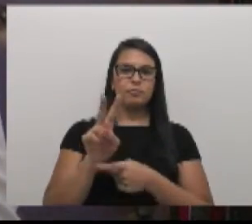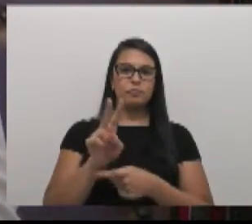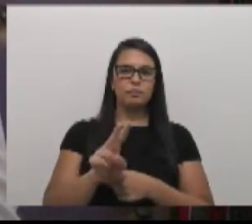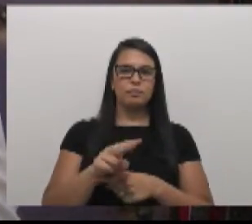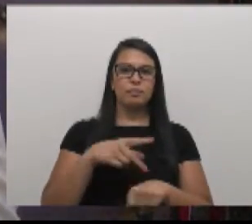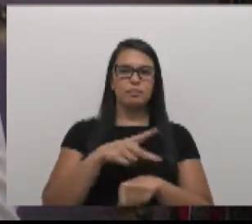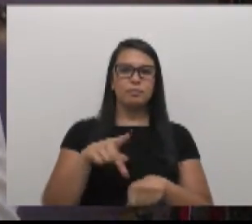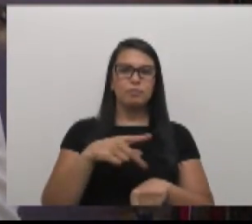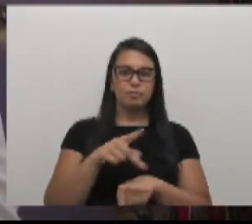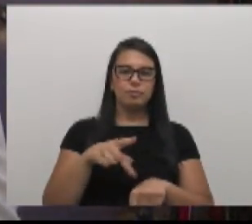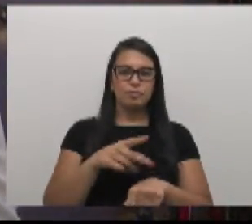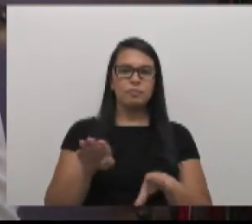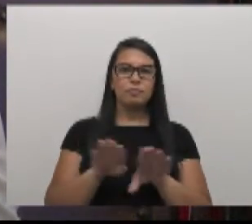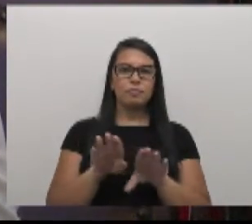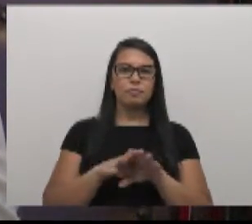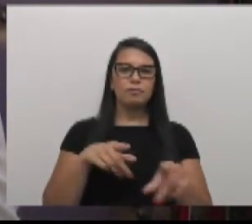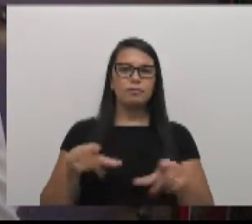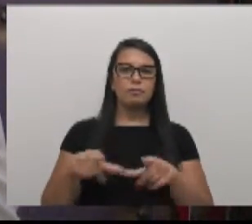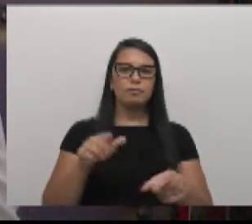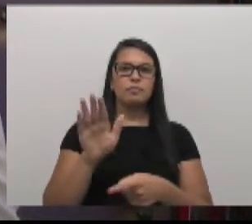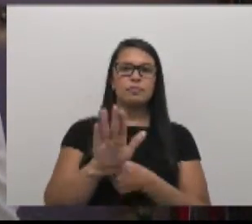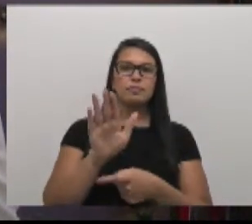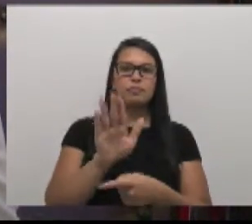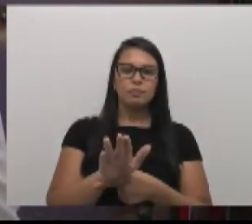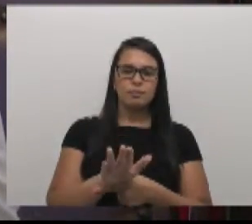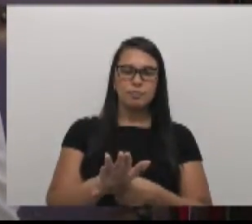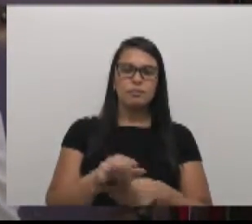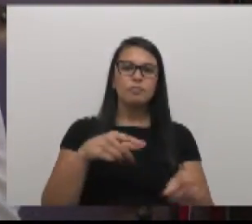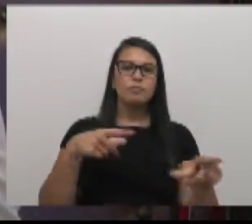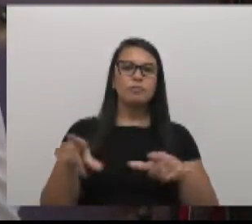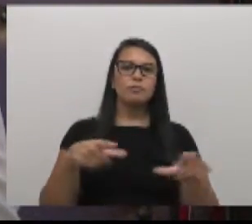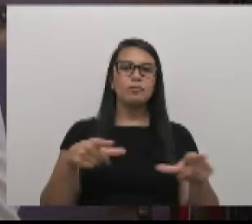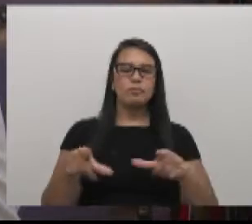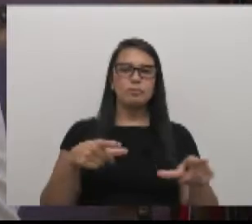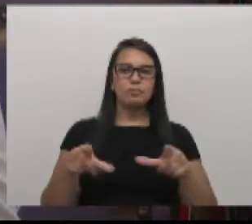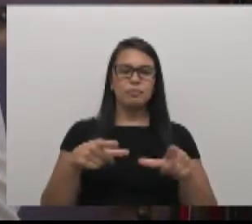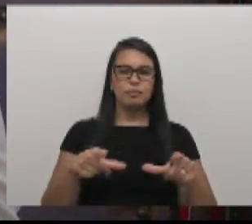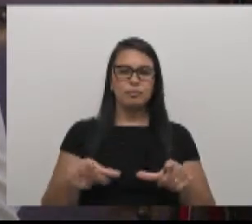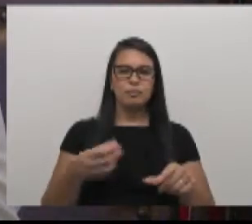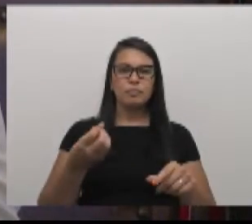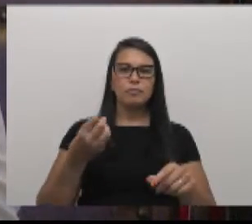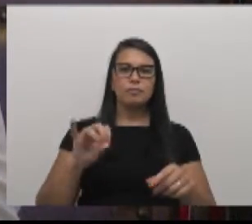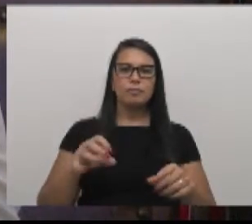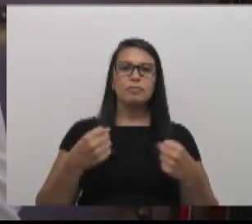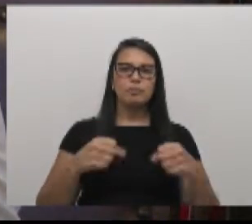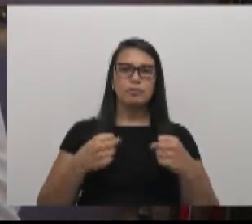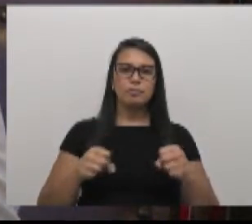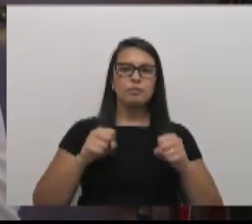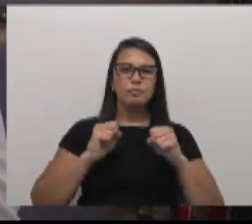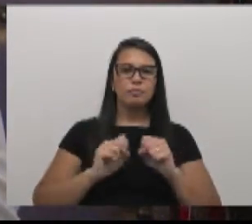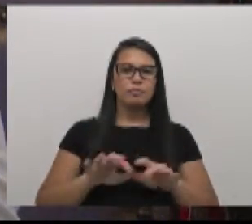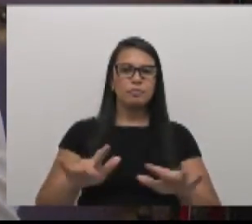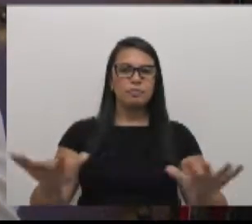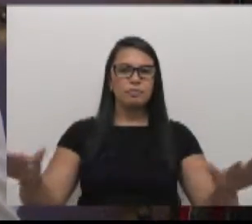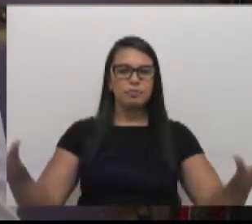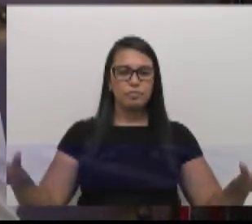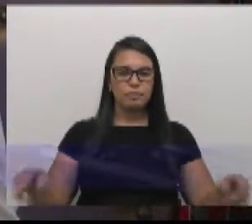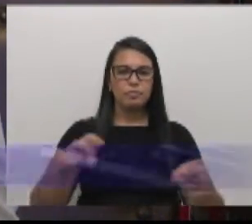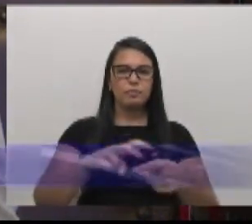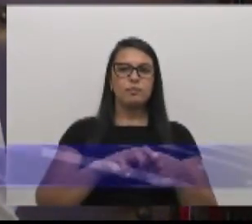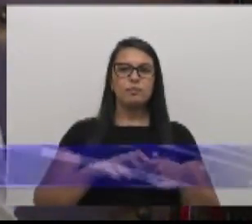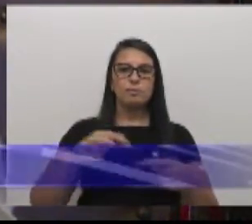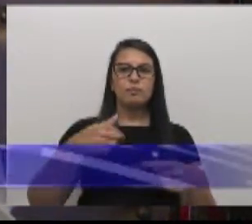também atua no suporte logístico, operacional e em casos de calamidade, motivo pelo qual